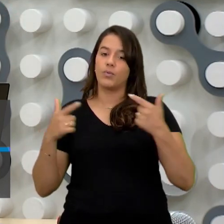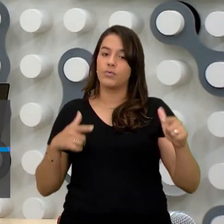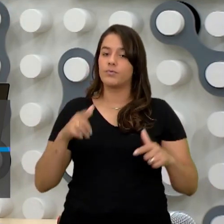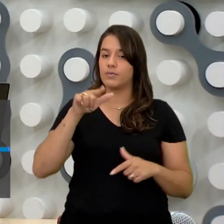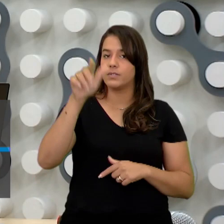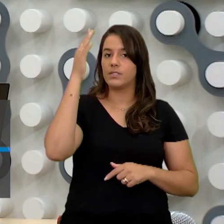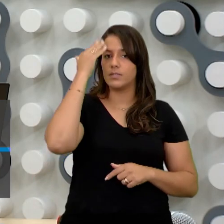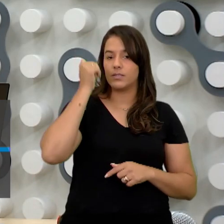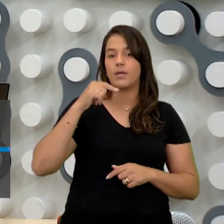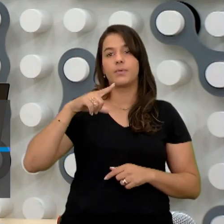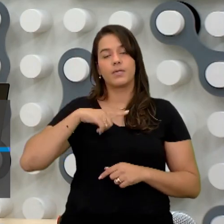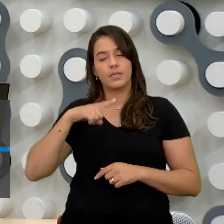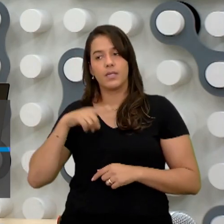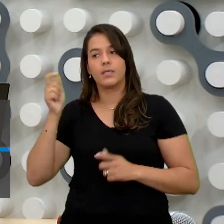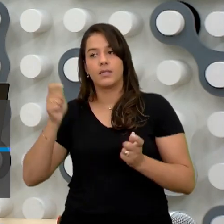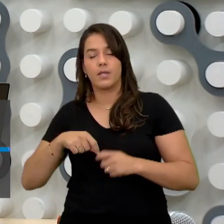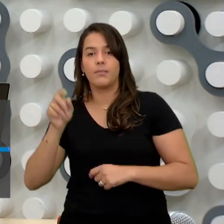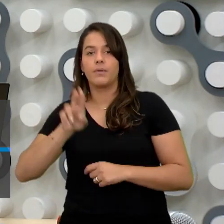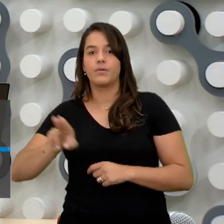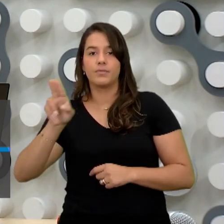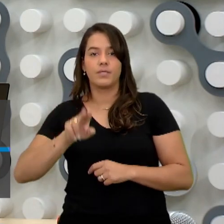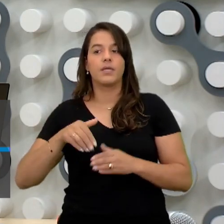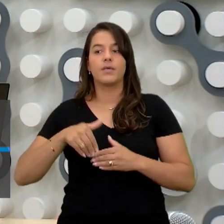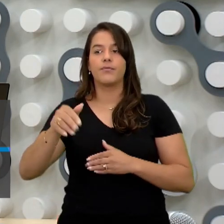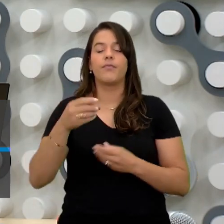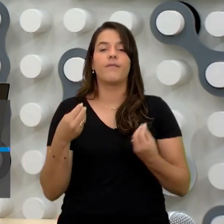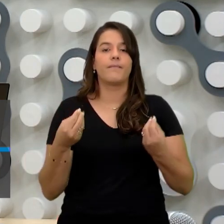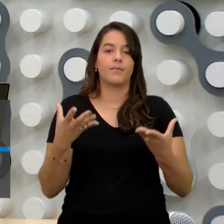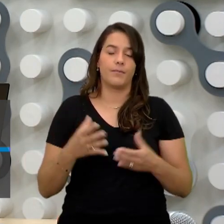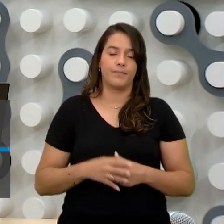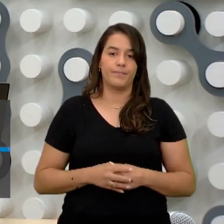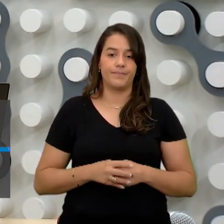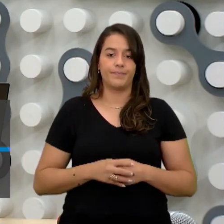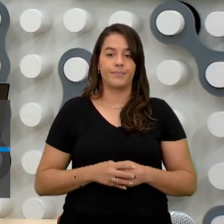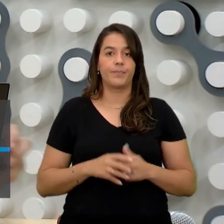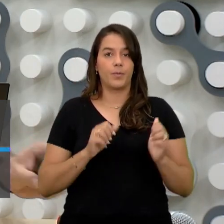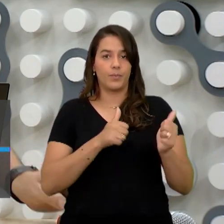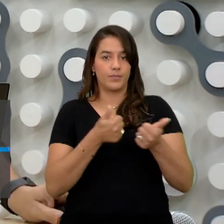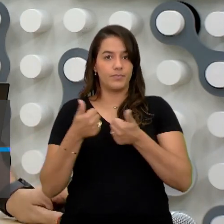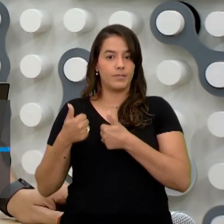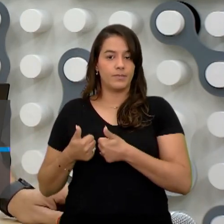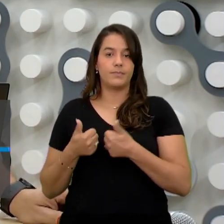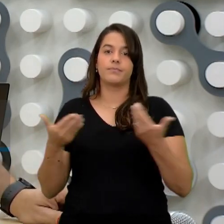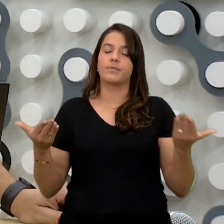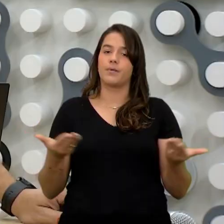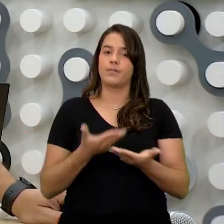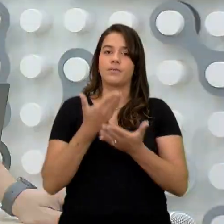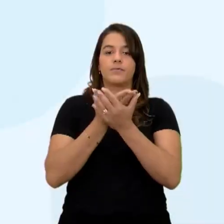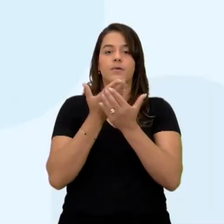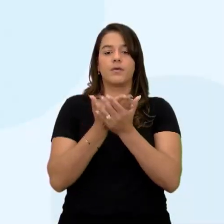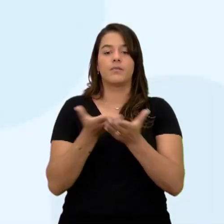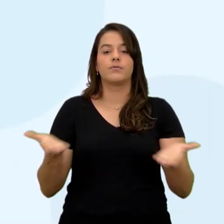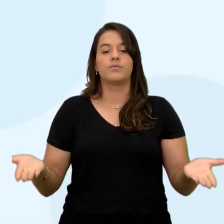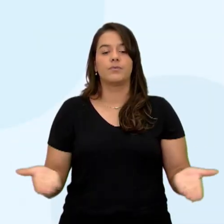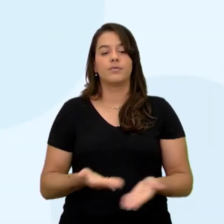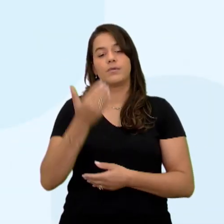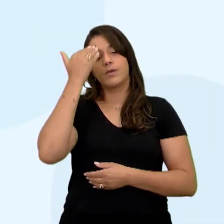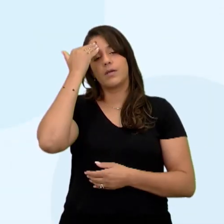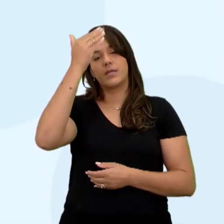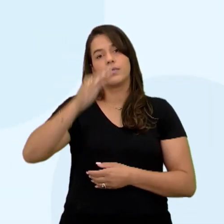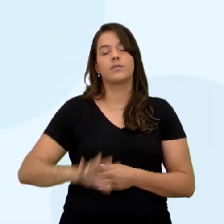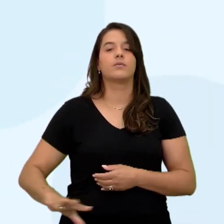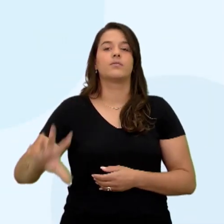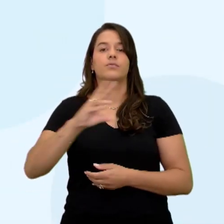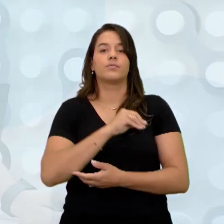saiba o que nós temos à disposição e o que podemos fazer com isso. Certo? Então, esta foi a nossa aula de hoje. Eu agradeço a